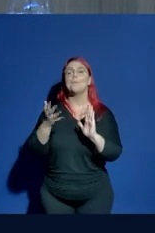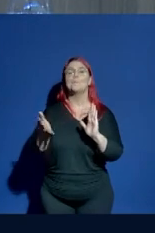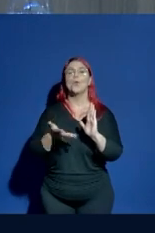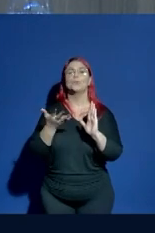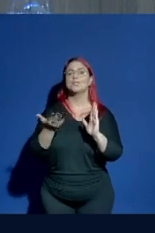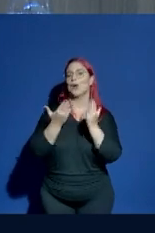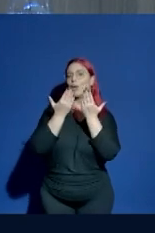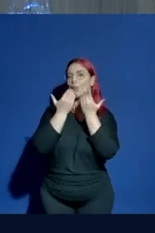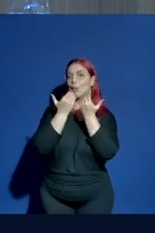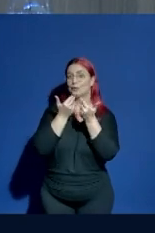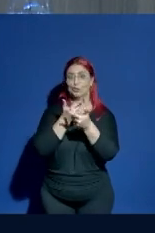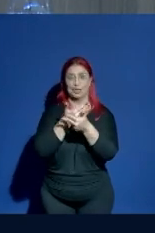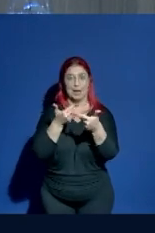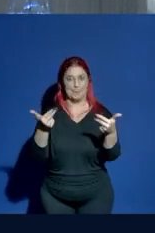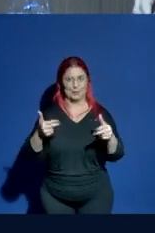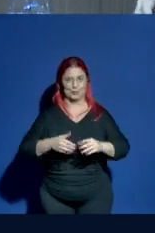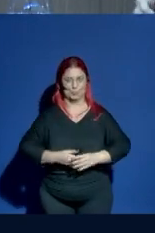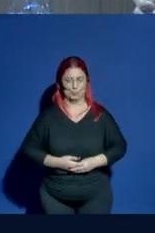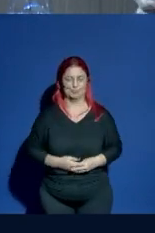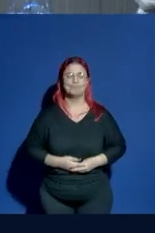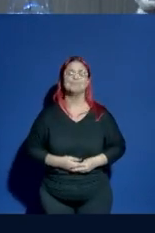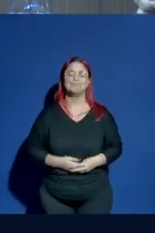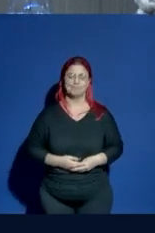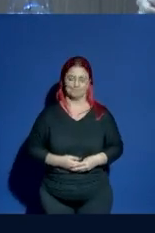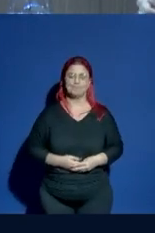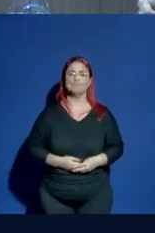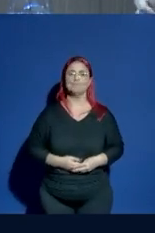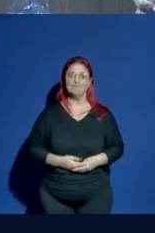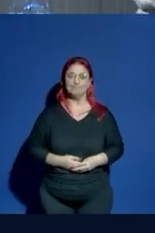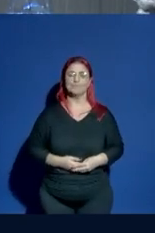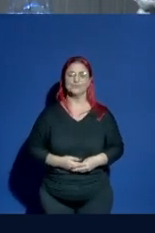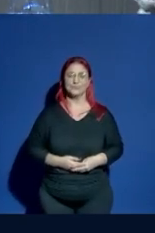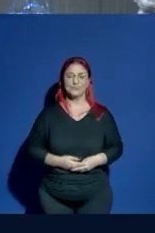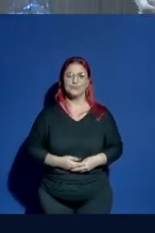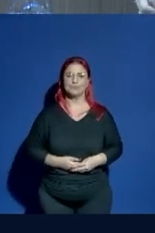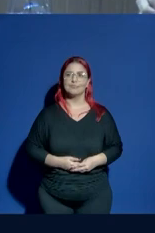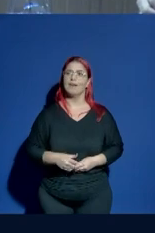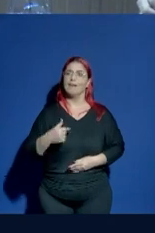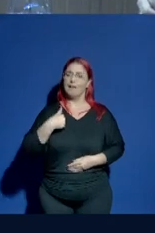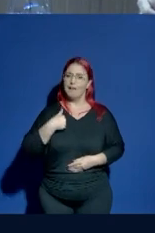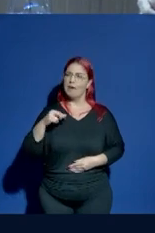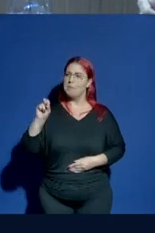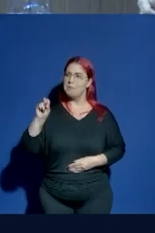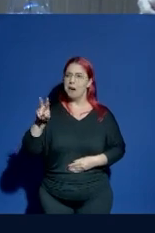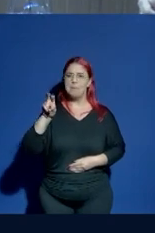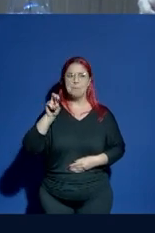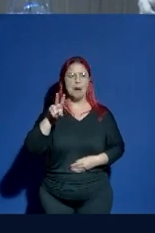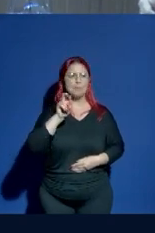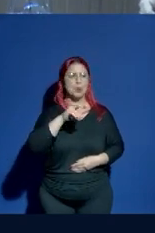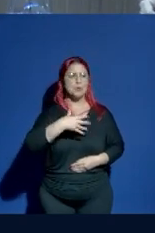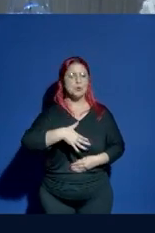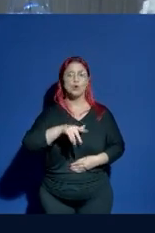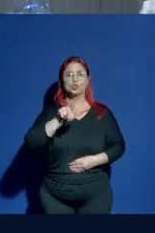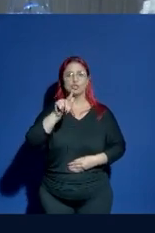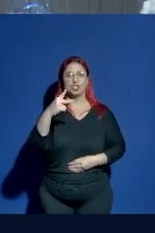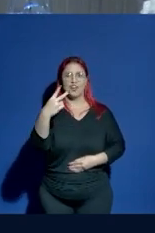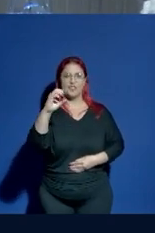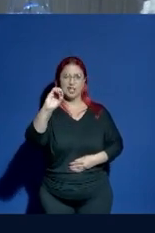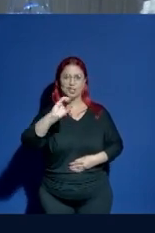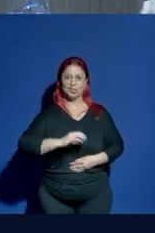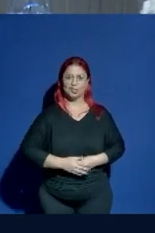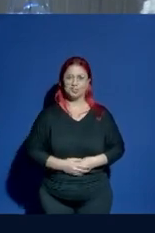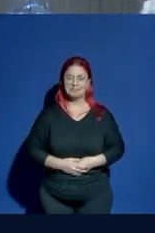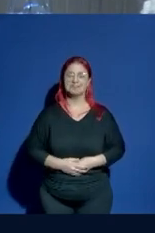alimentos não há eu pude ver isso de forma Cristalina no G20 ninguém